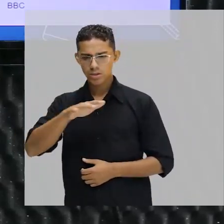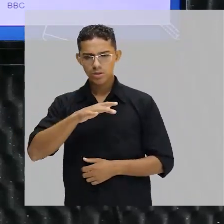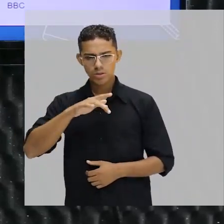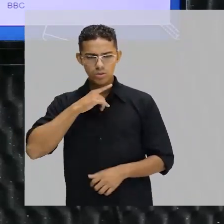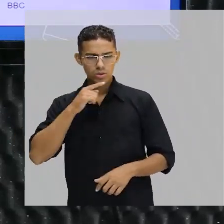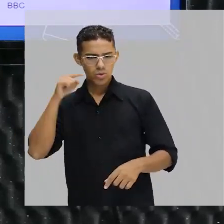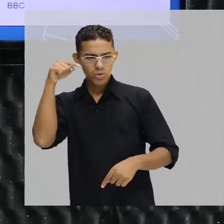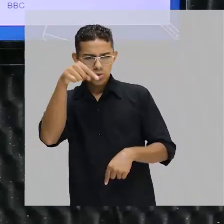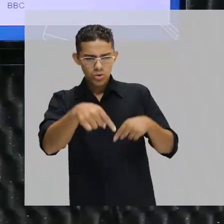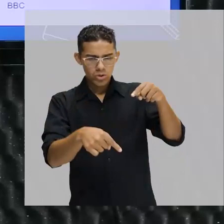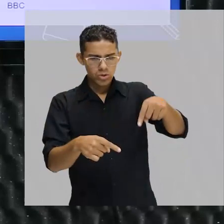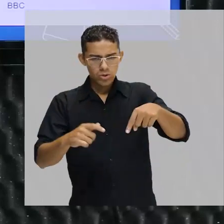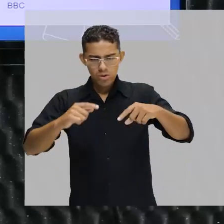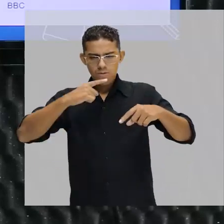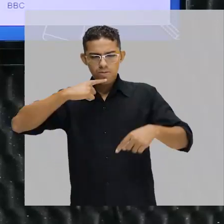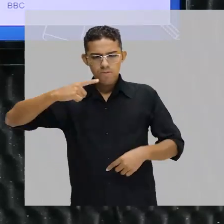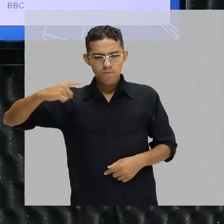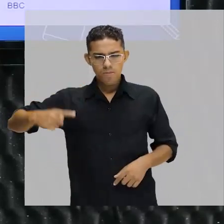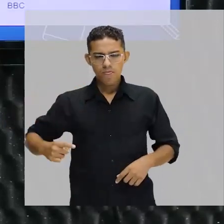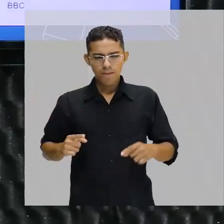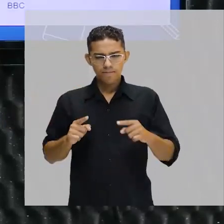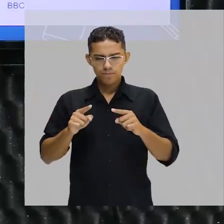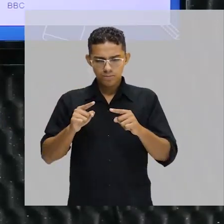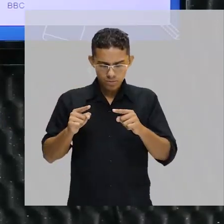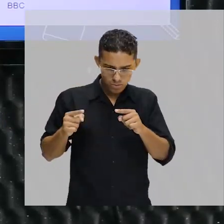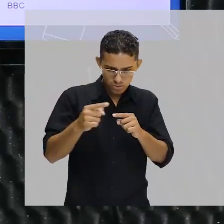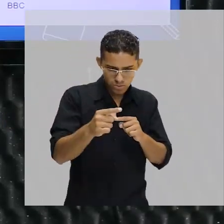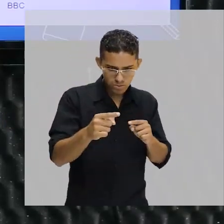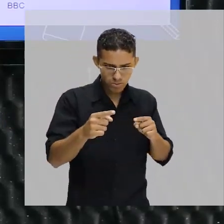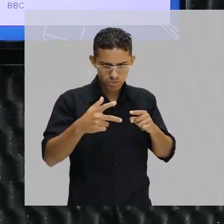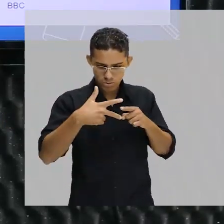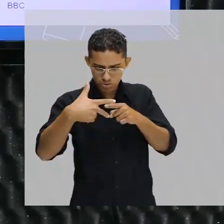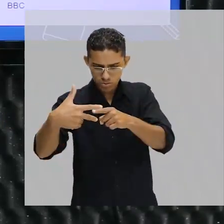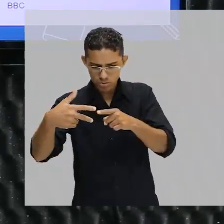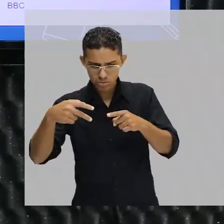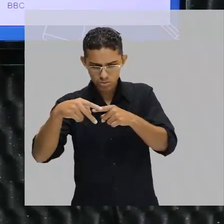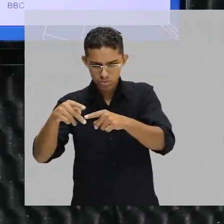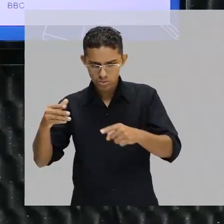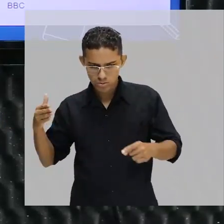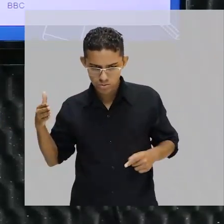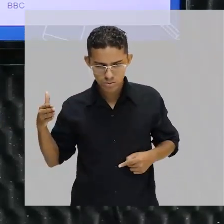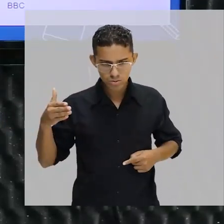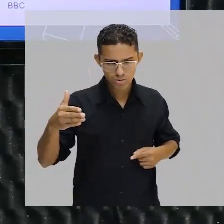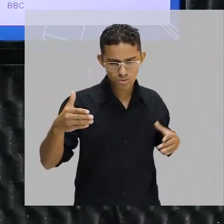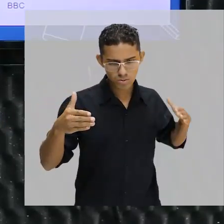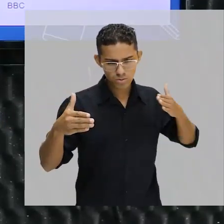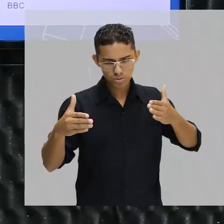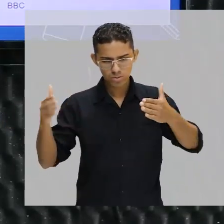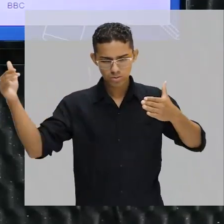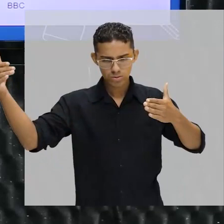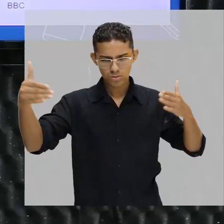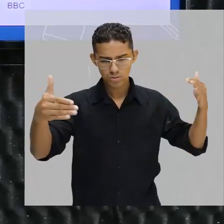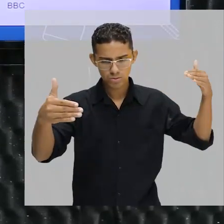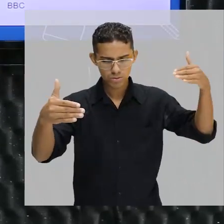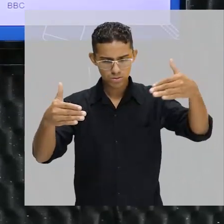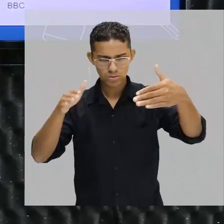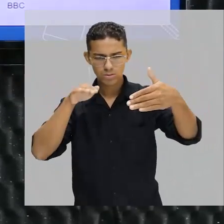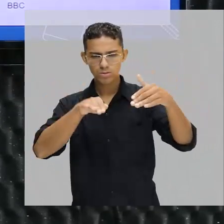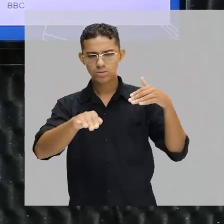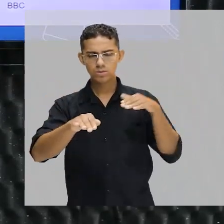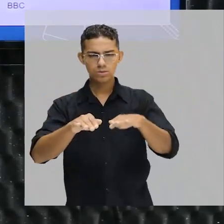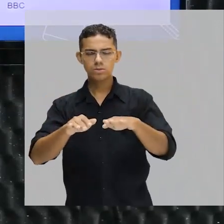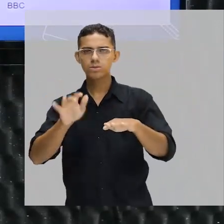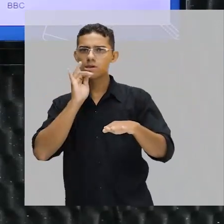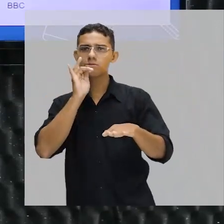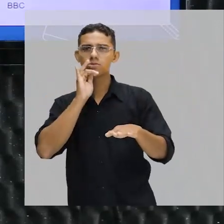tomada pelos russos. Cada setinha significa o movimento de tropas russas. Então aqui, ó, está expondo todos